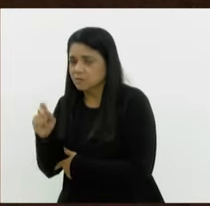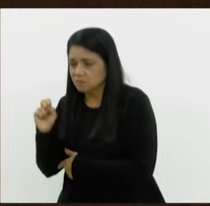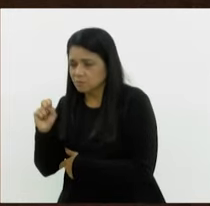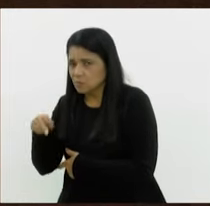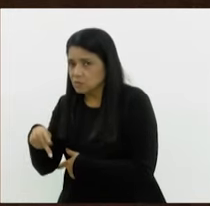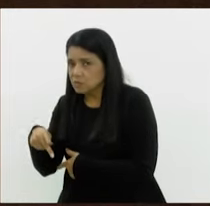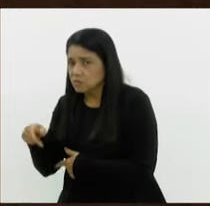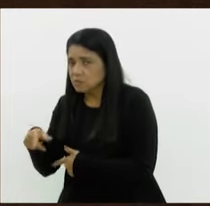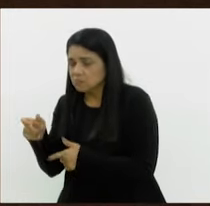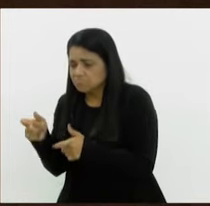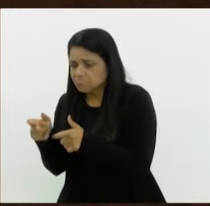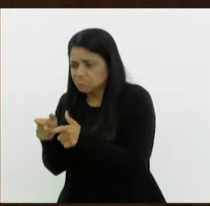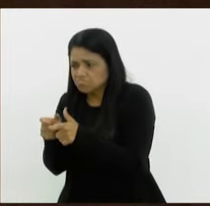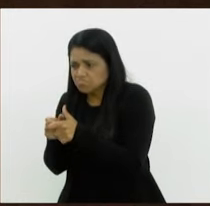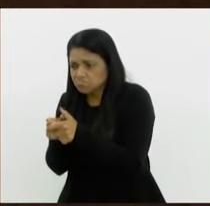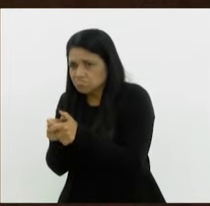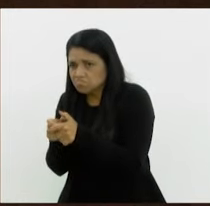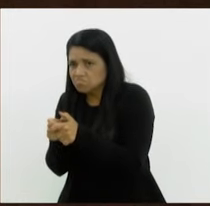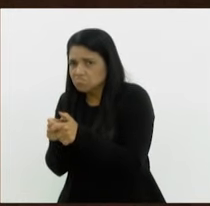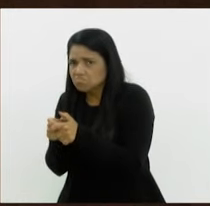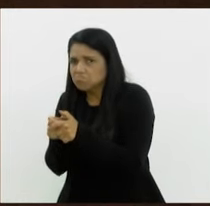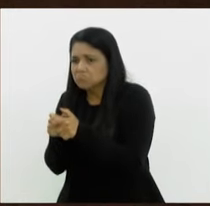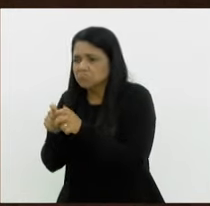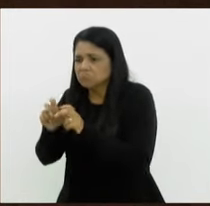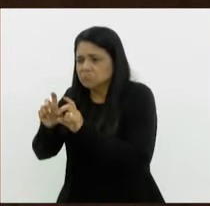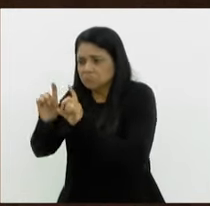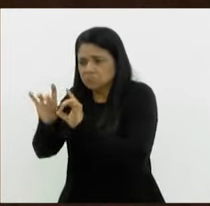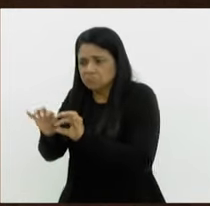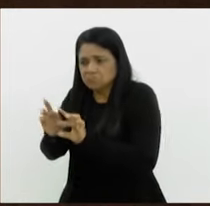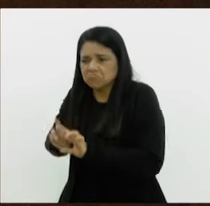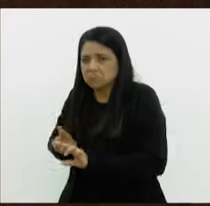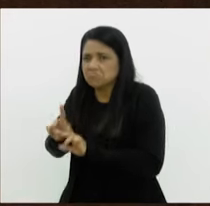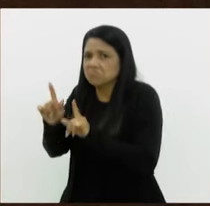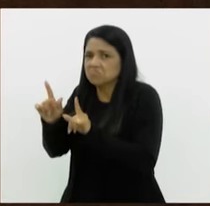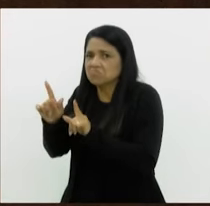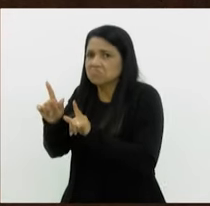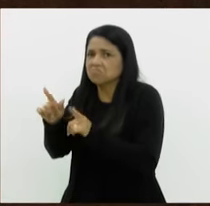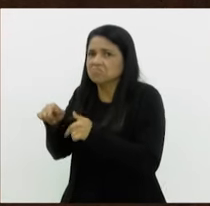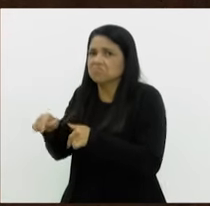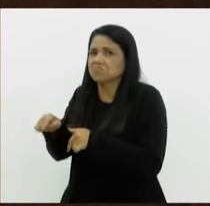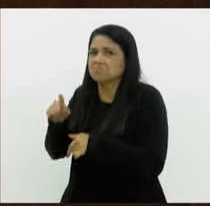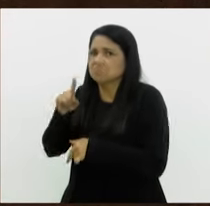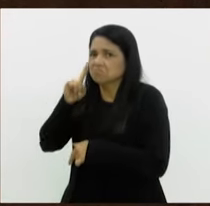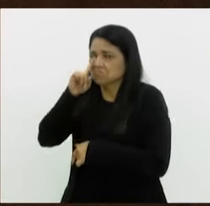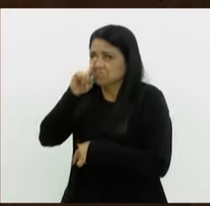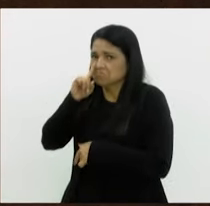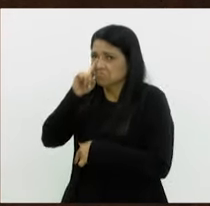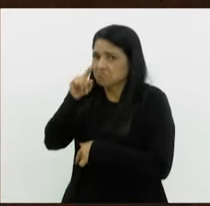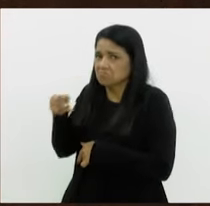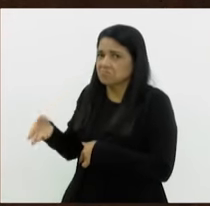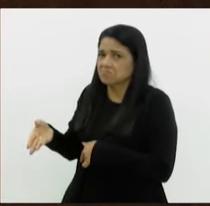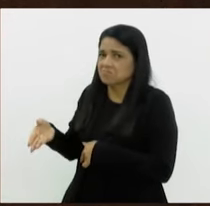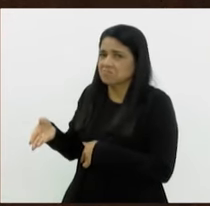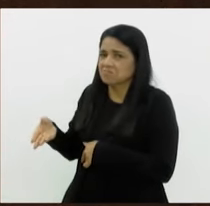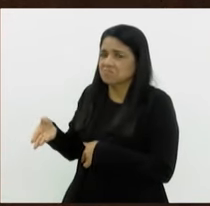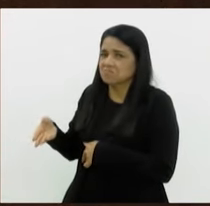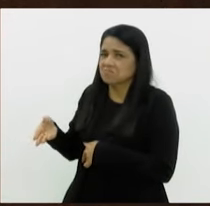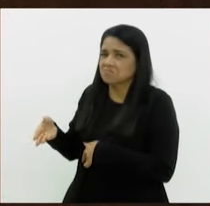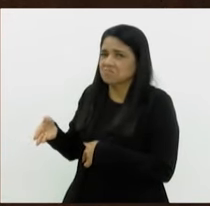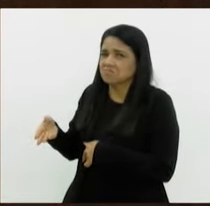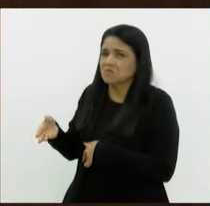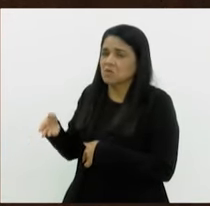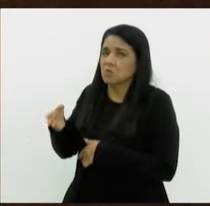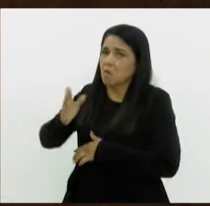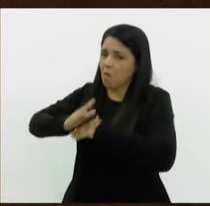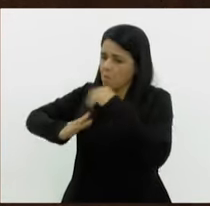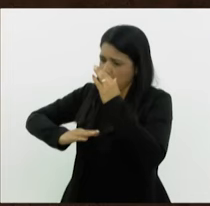jeito que não a aposentadoria especial, que contém aqueles riscos, né, iminentes por se tratar de uma profissão